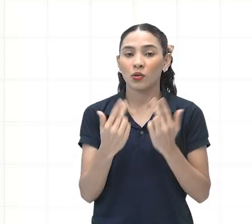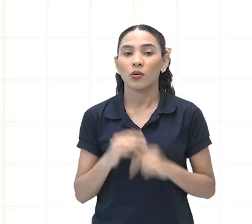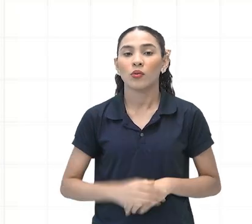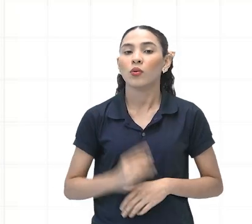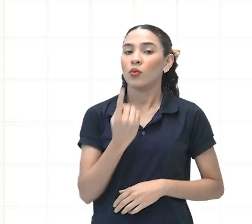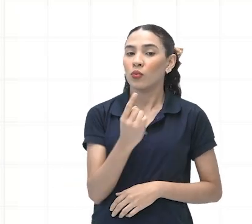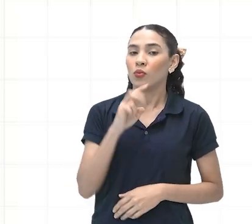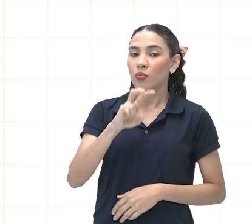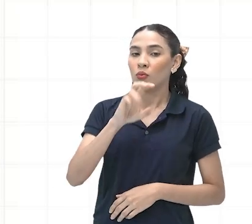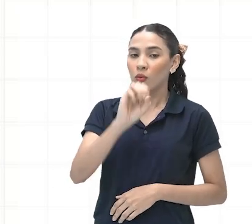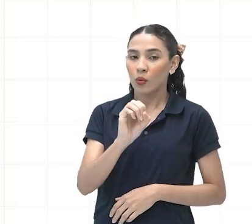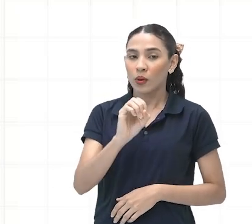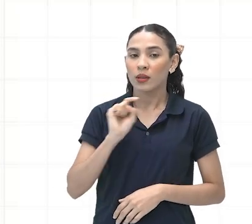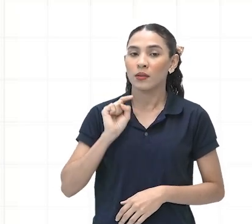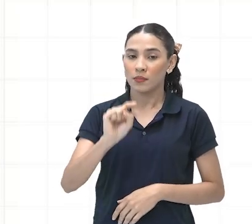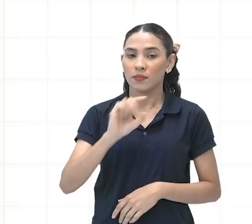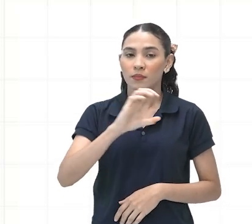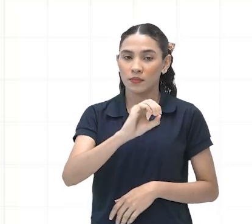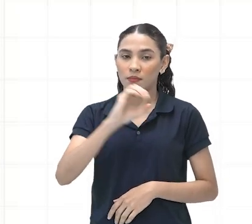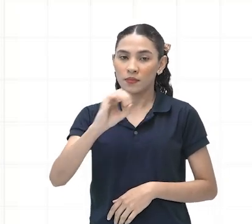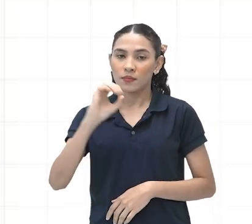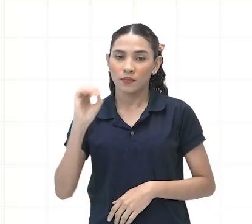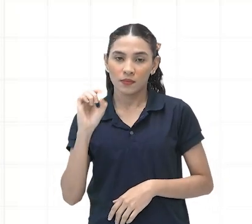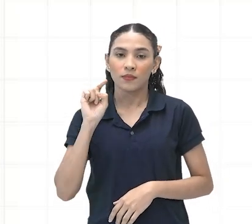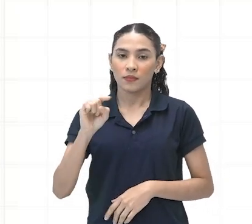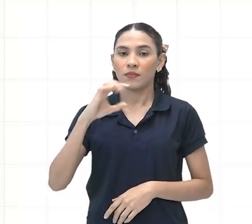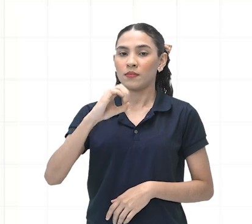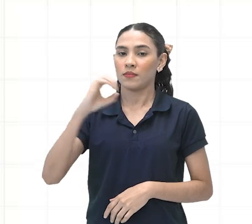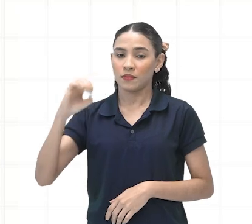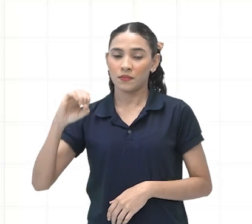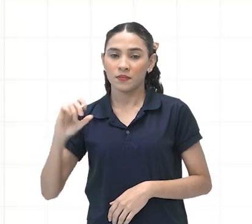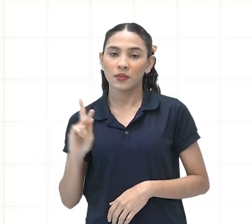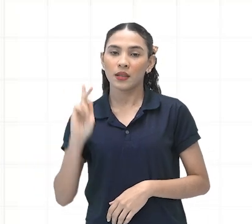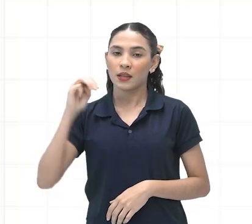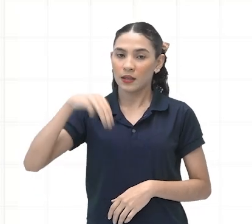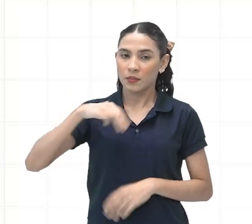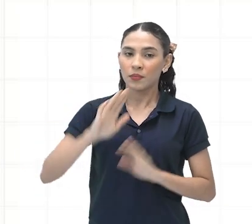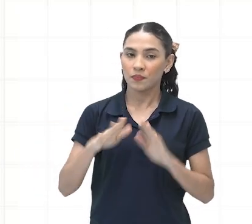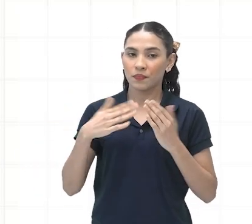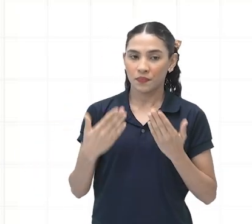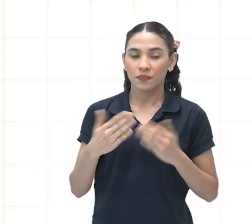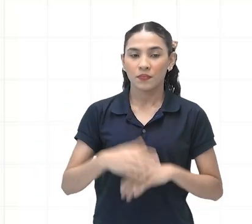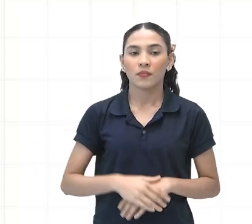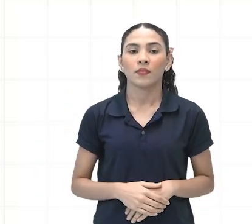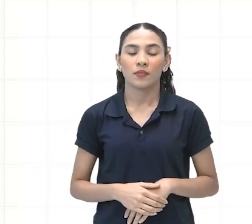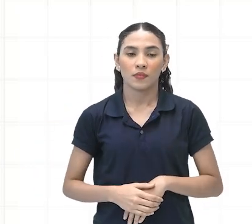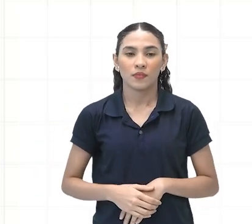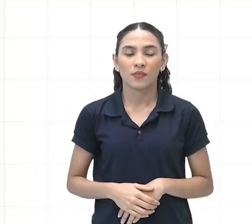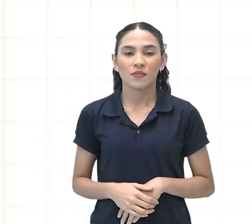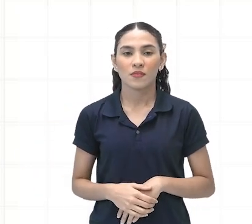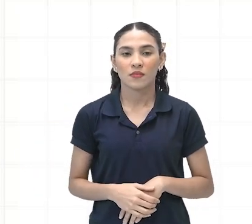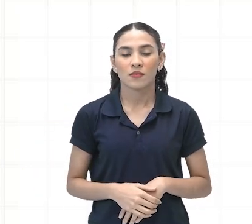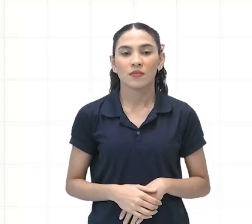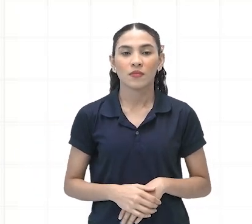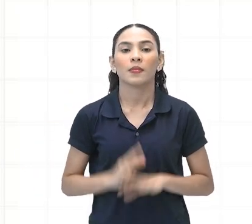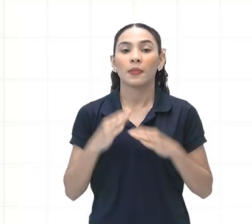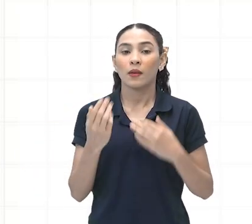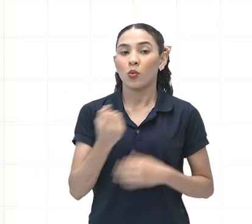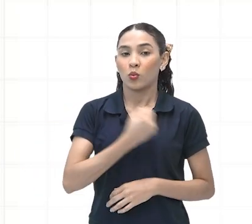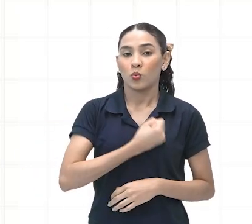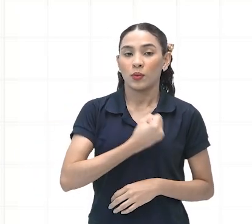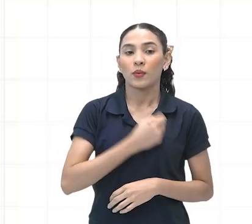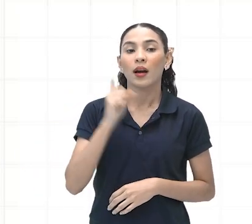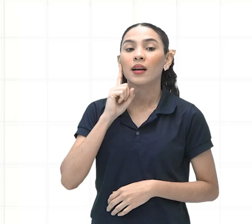a 150 milhões de quilômetros, beleza? E aí, esse número